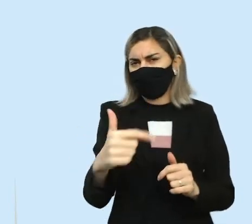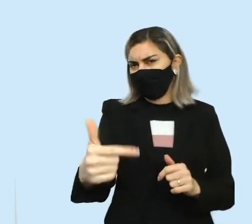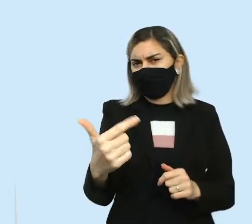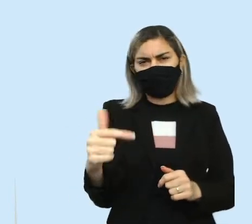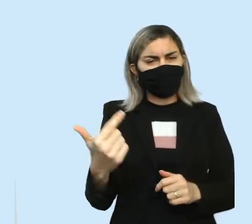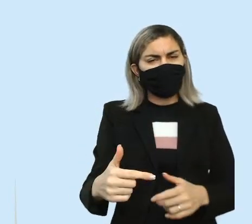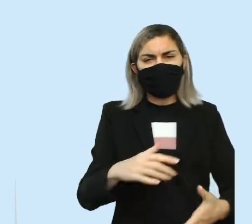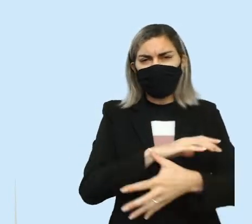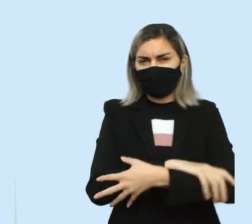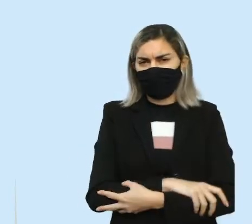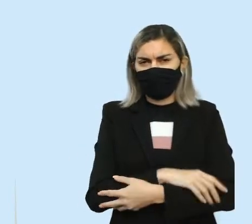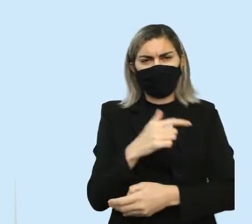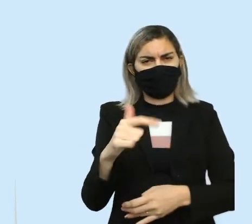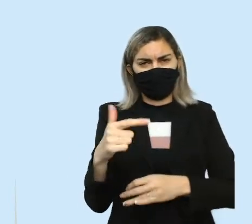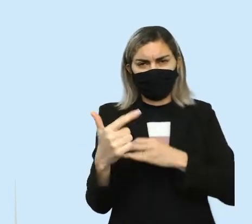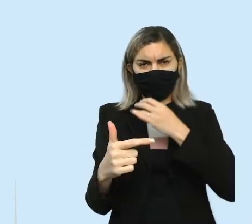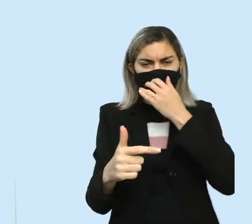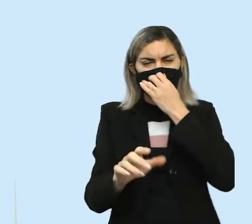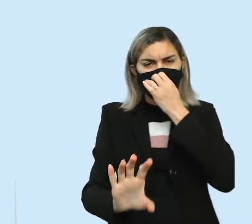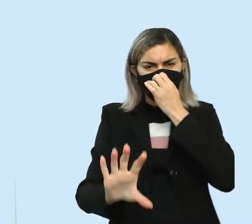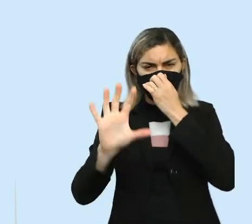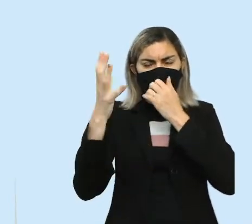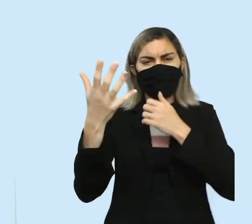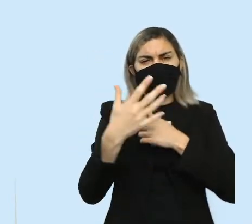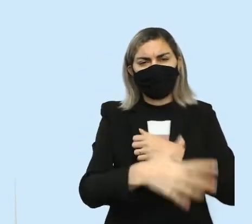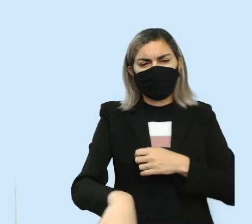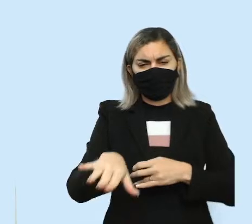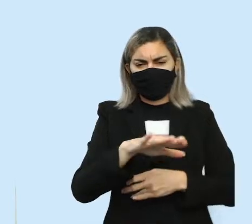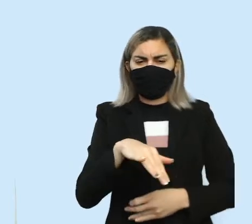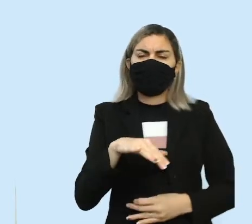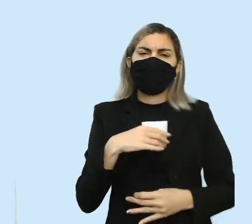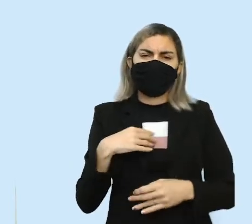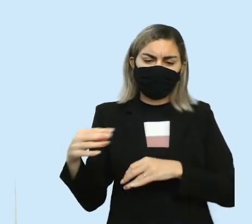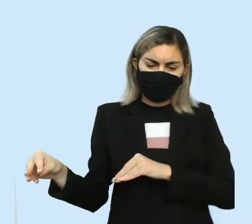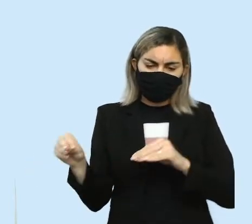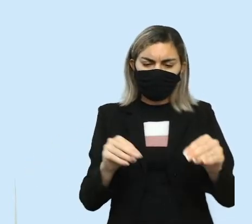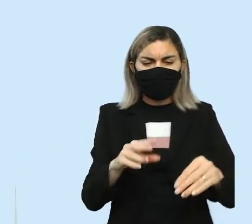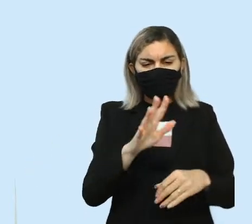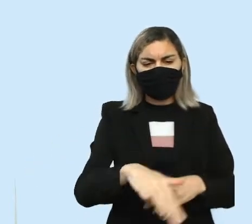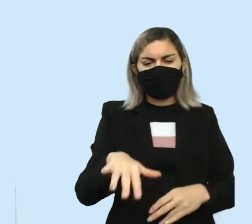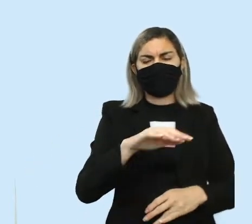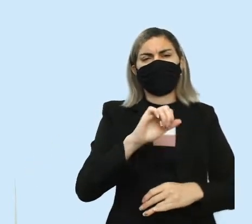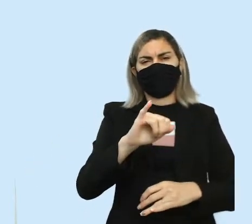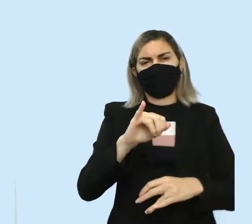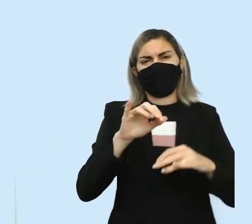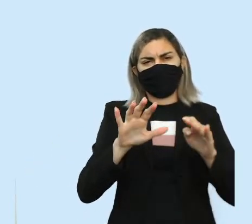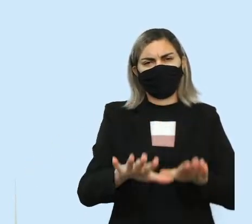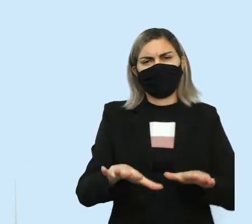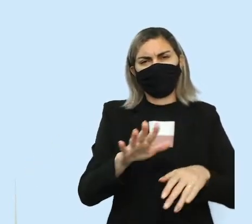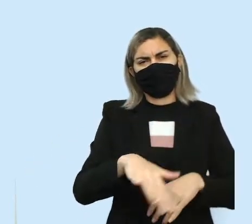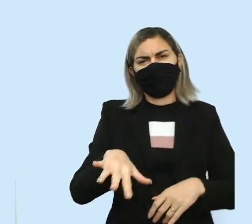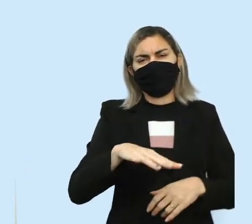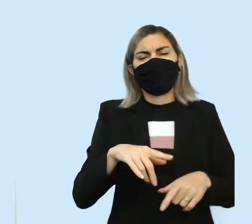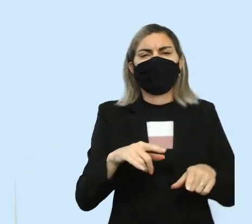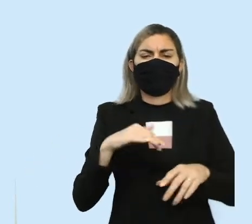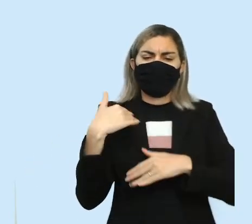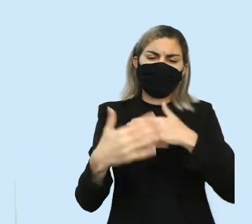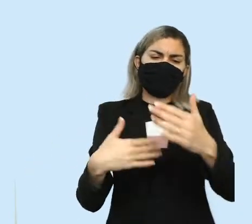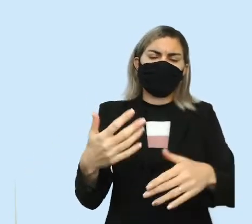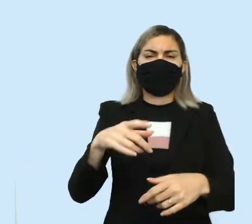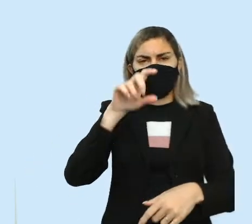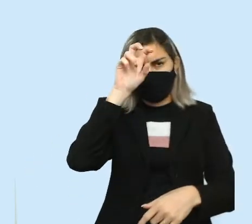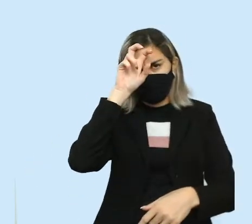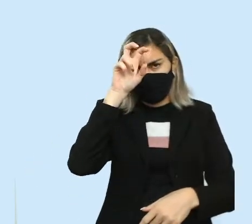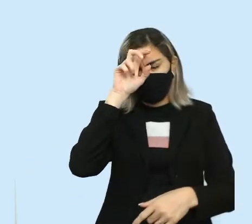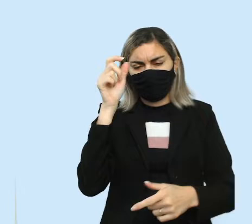houve essa parceria. Certo? O que aconteceu foi que eles se mudaram para lá e lá se estabilizaram. Mais tarde, quando os